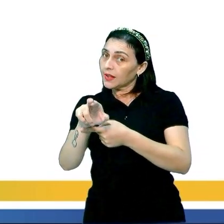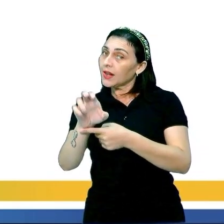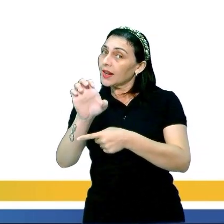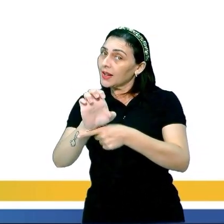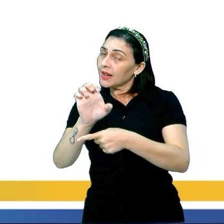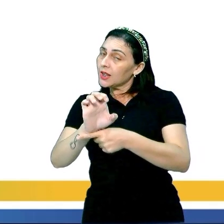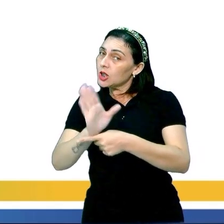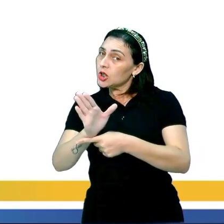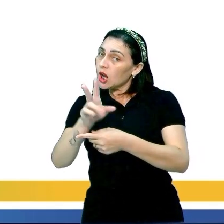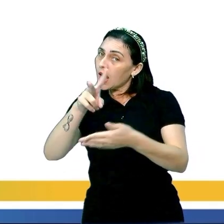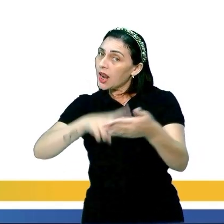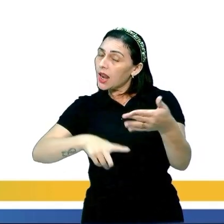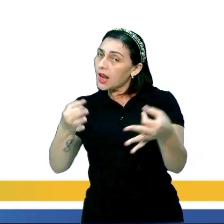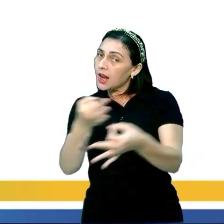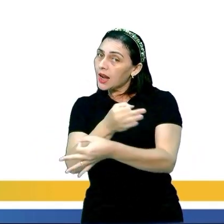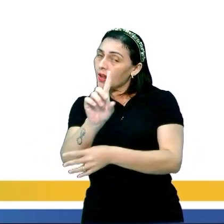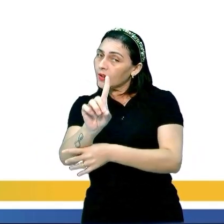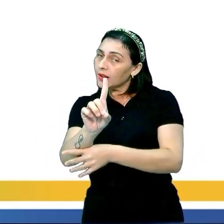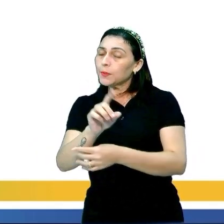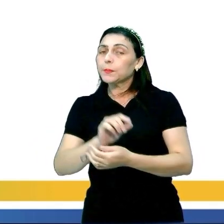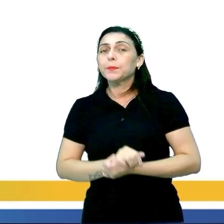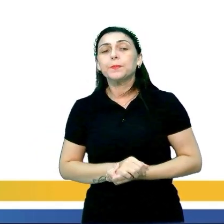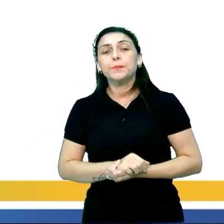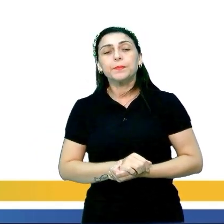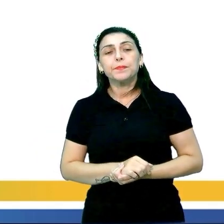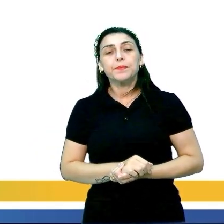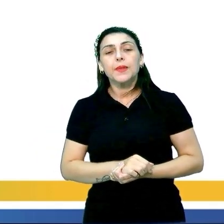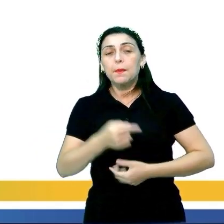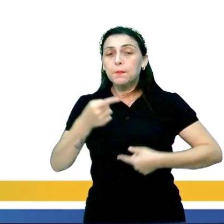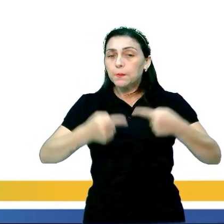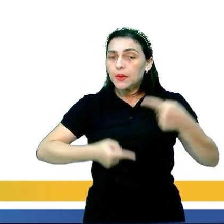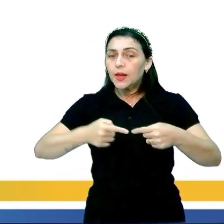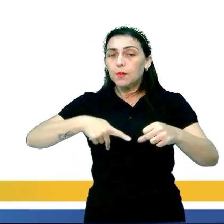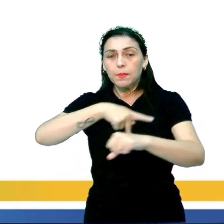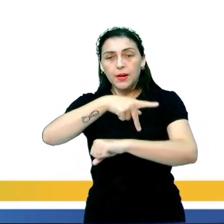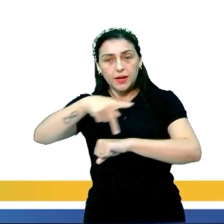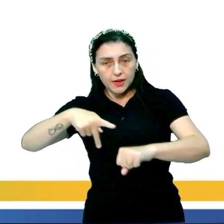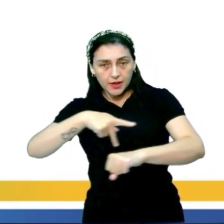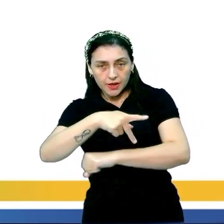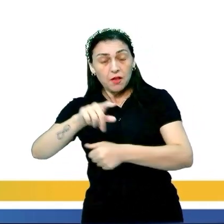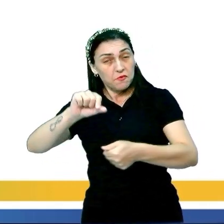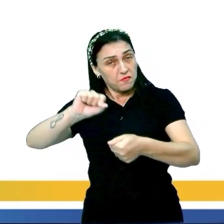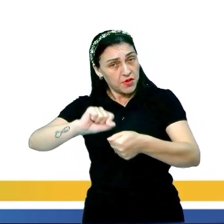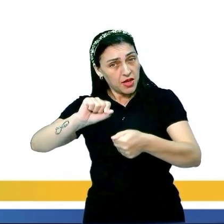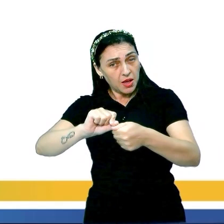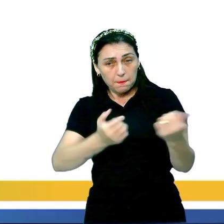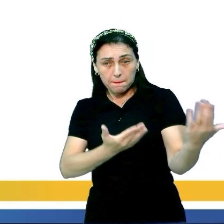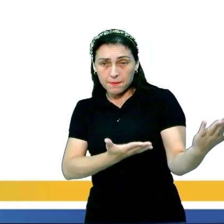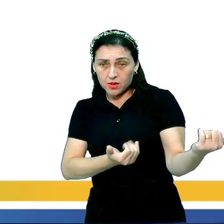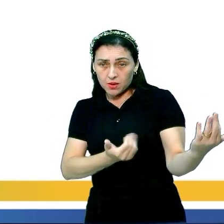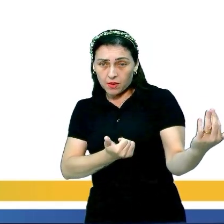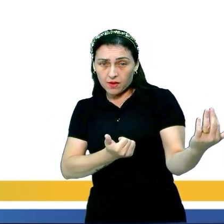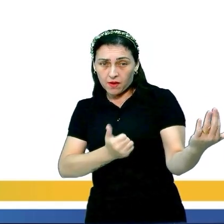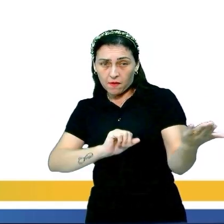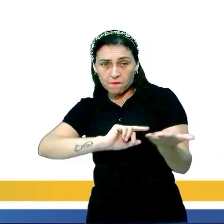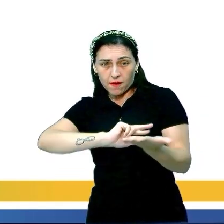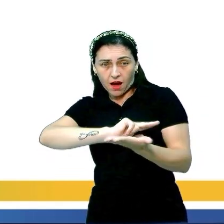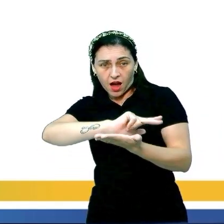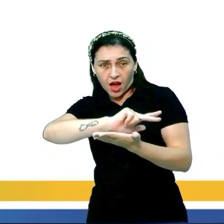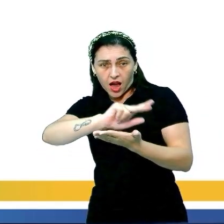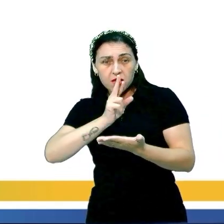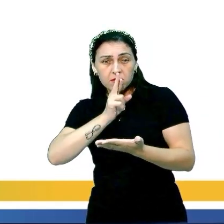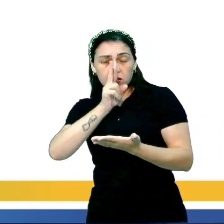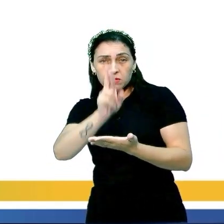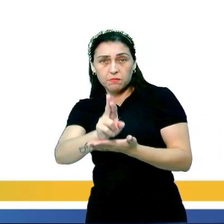letra E porque a gente acabou de analisar a letra D, tá? A política de um país é feita pelos jovens e muitas